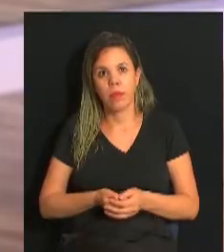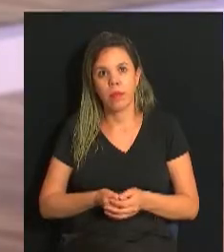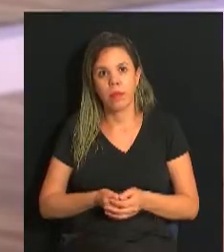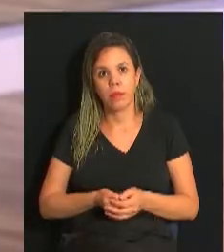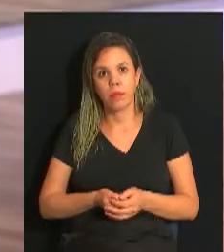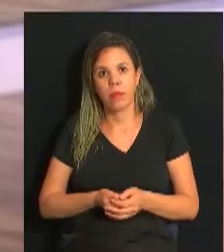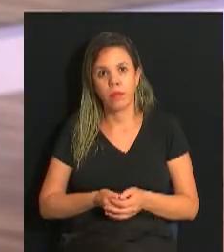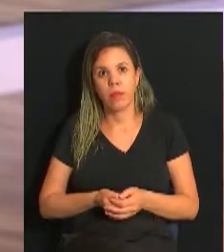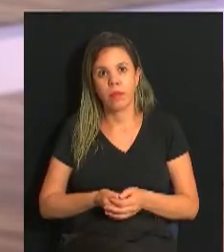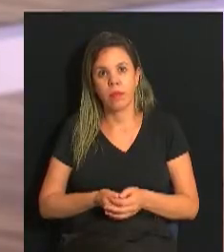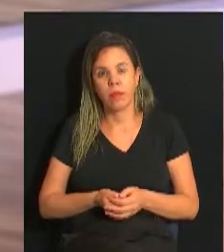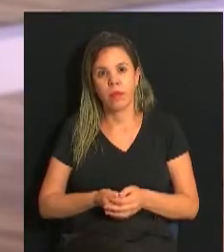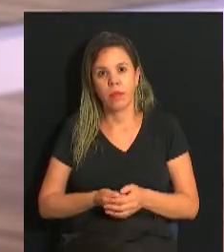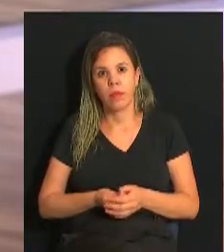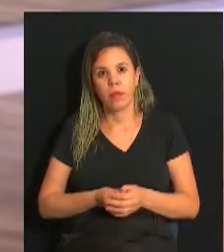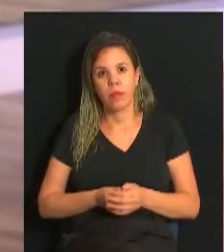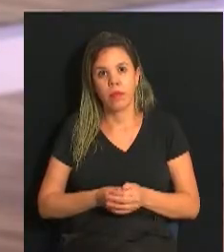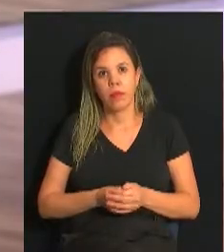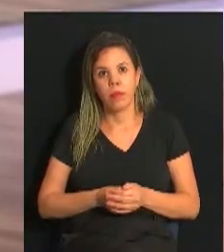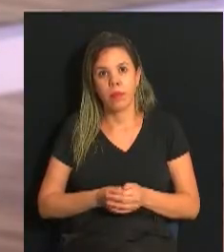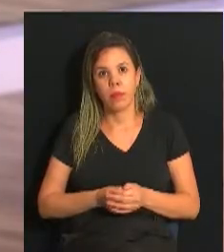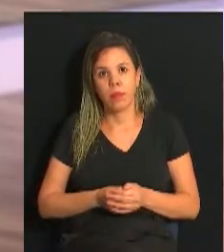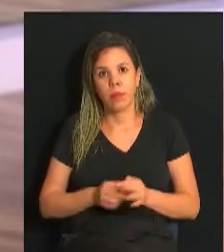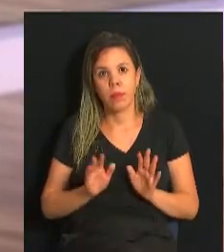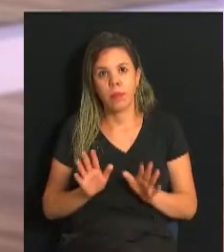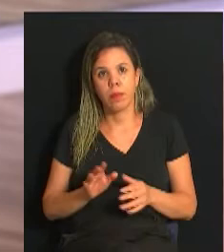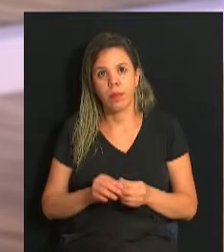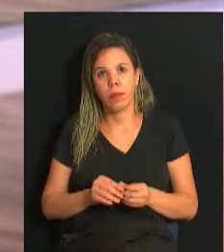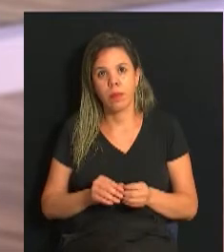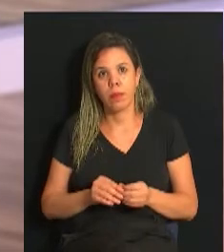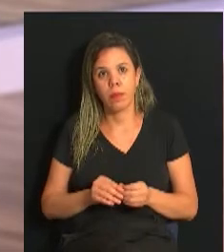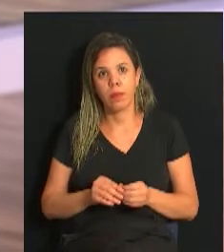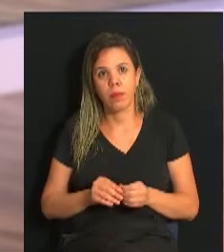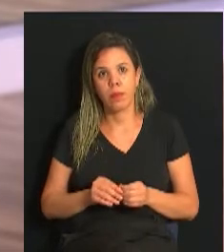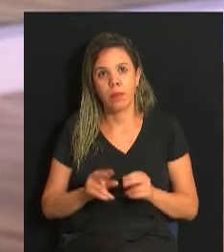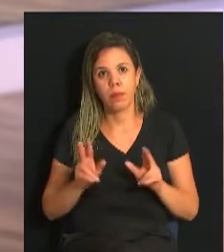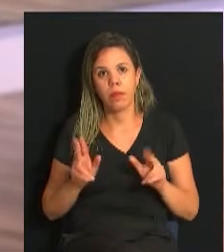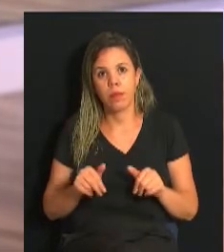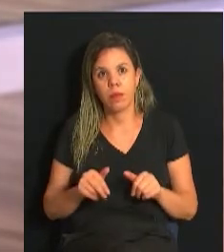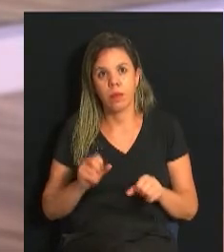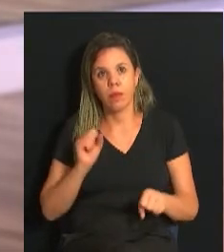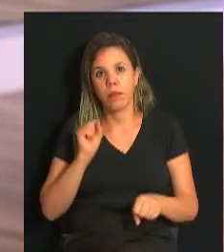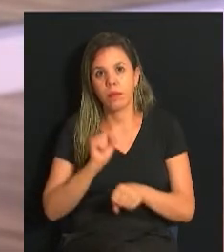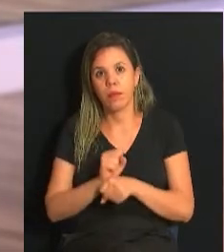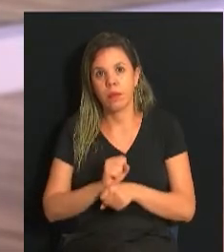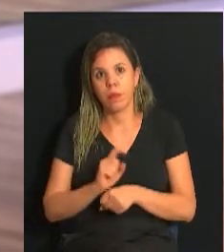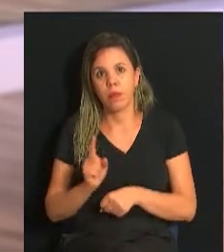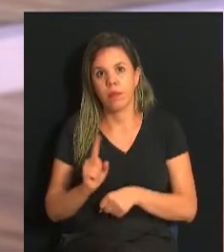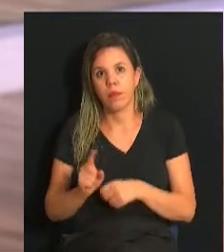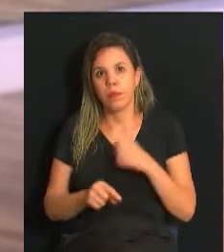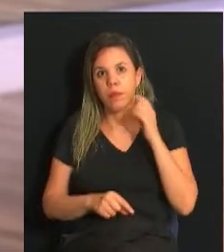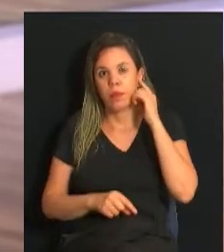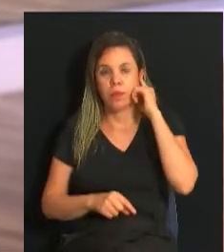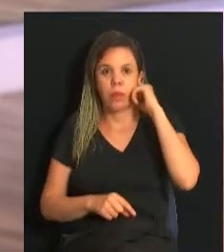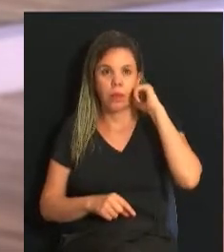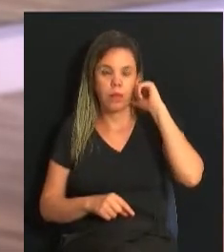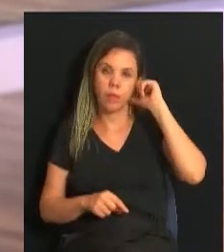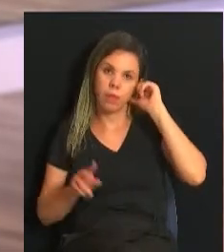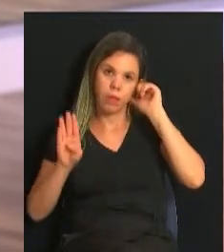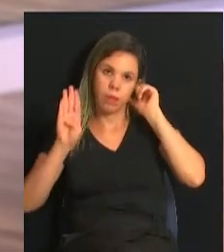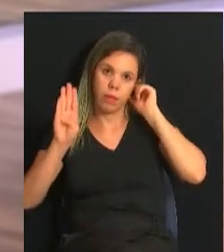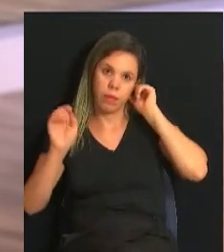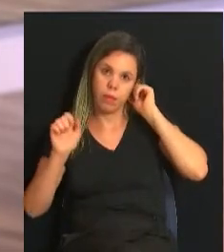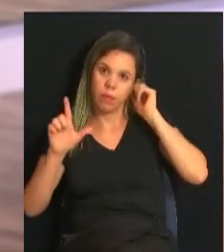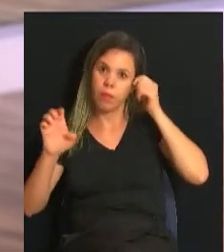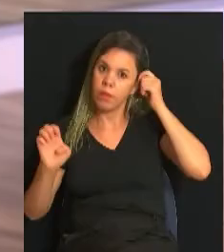tem uma história nela tudo isso comigo mas ela nunca tá parada né O valor é por exemplo